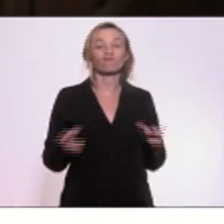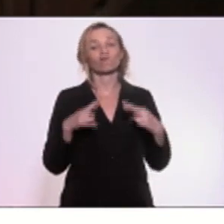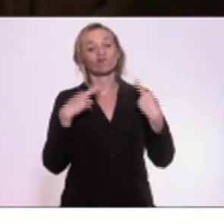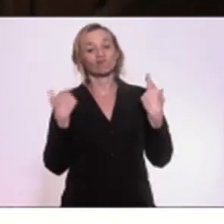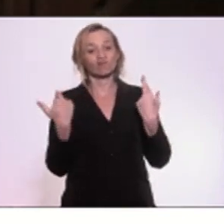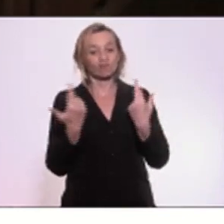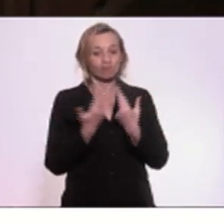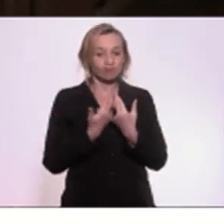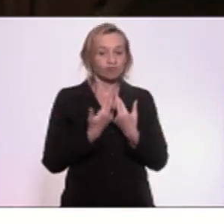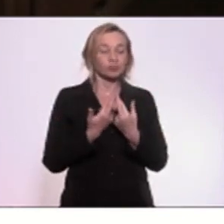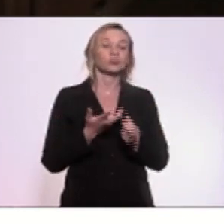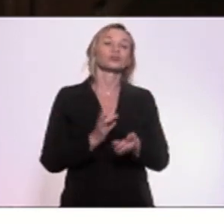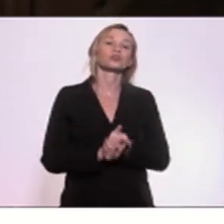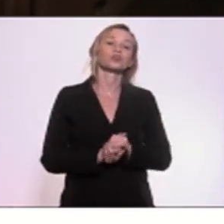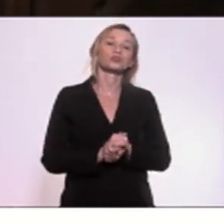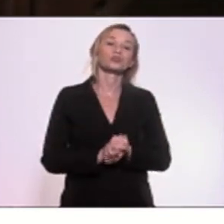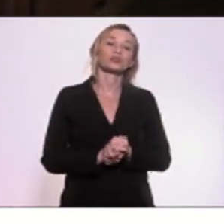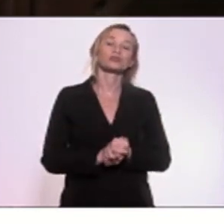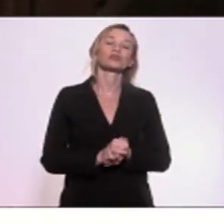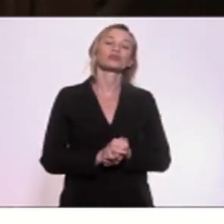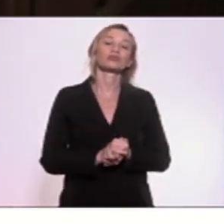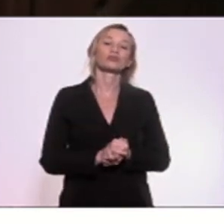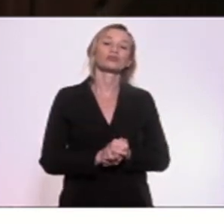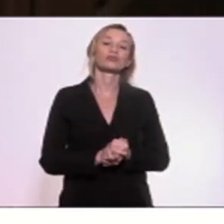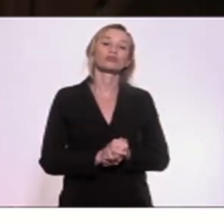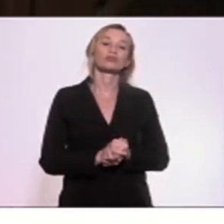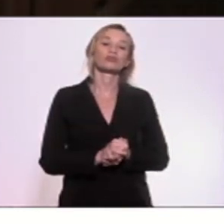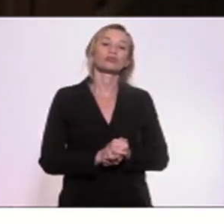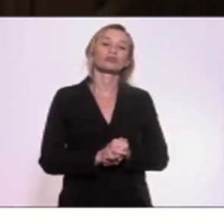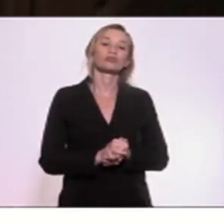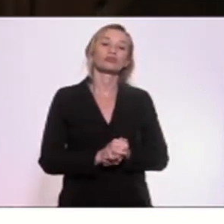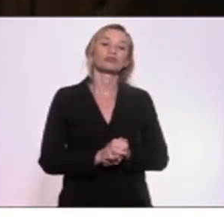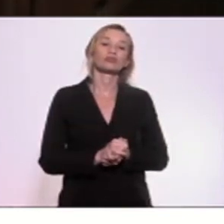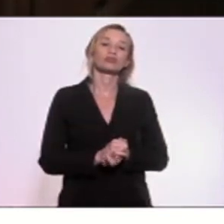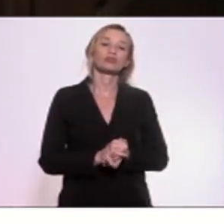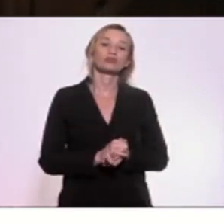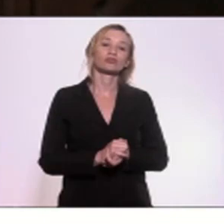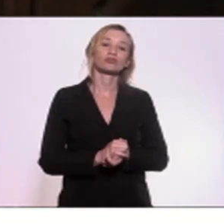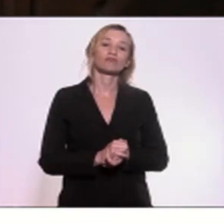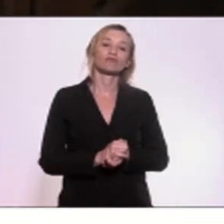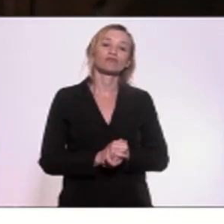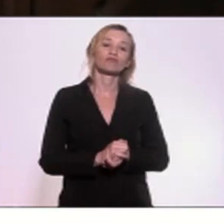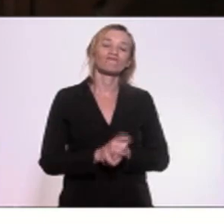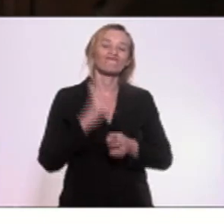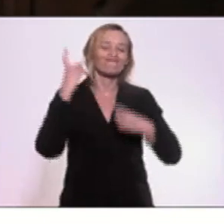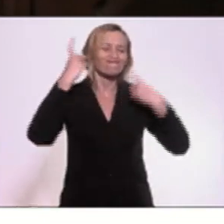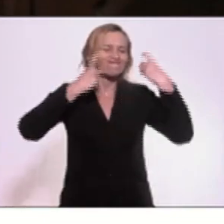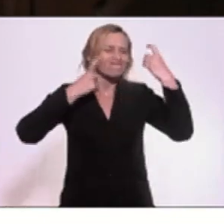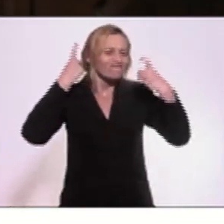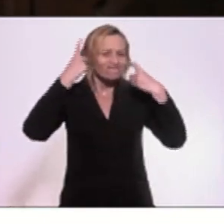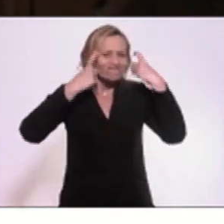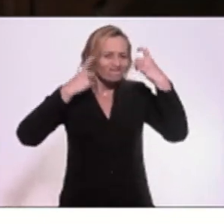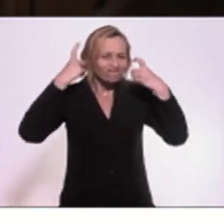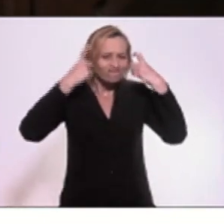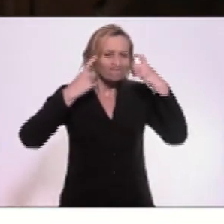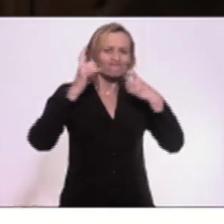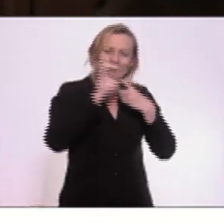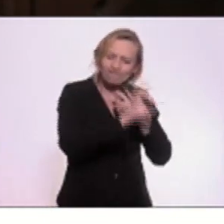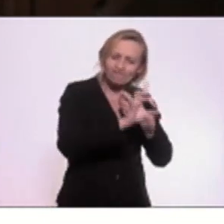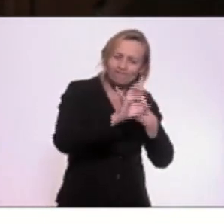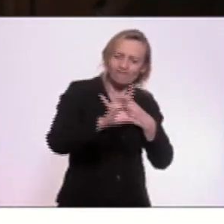reunião onde houve, por conta das preocupações de cada um daqueles que